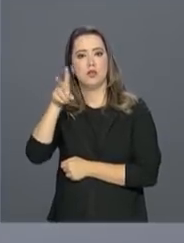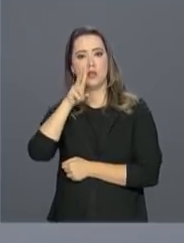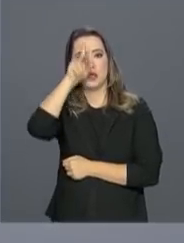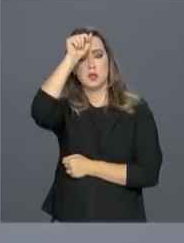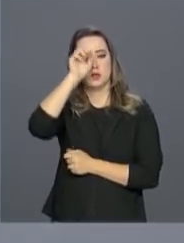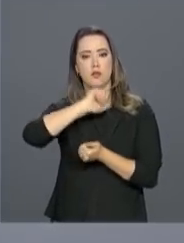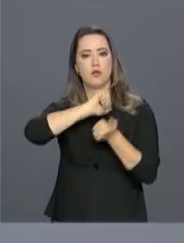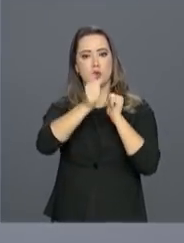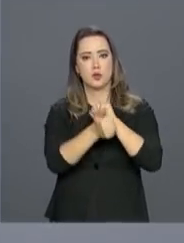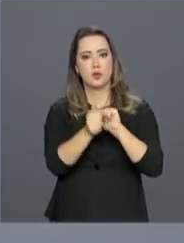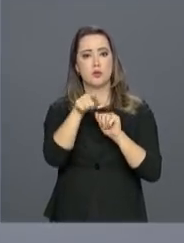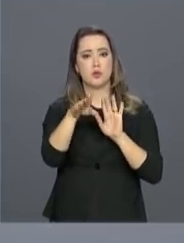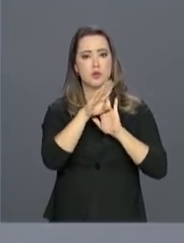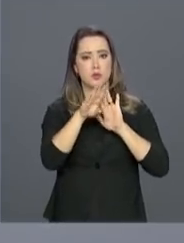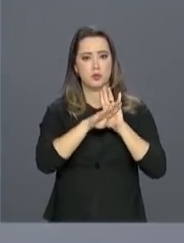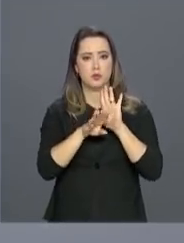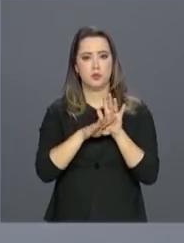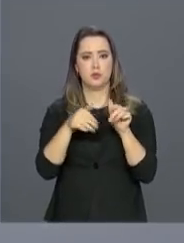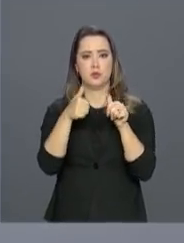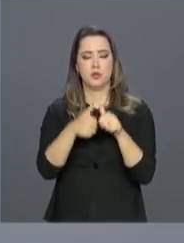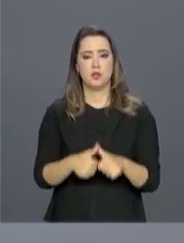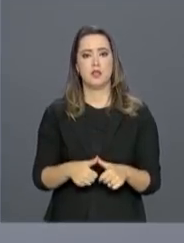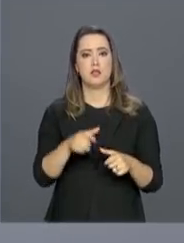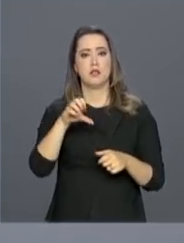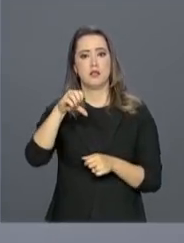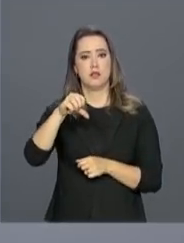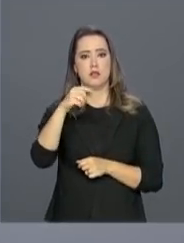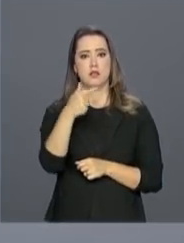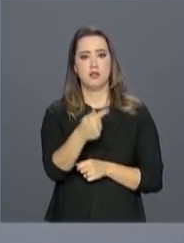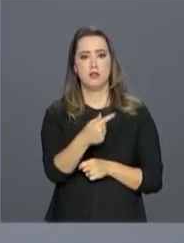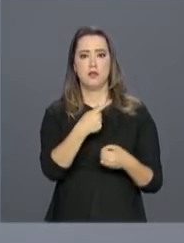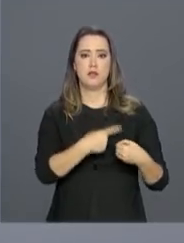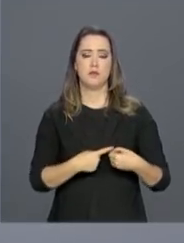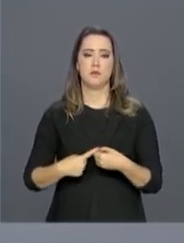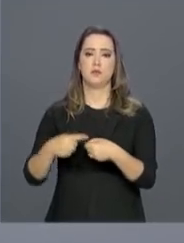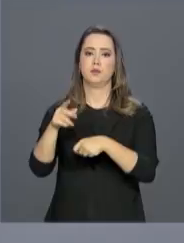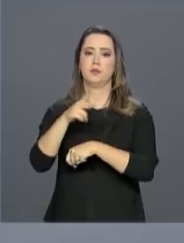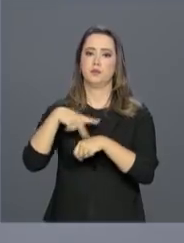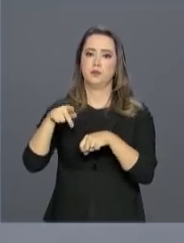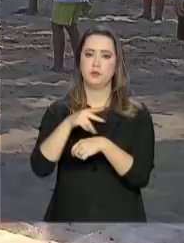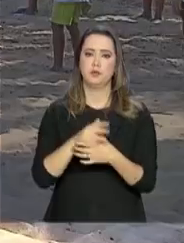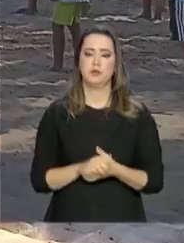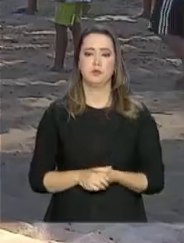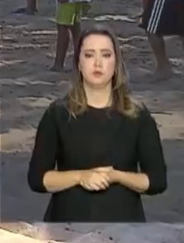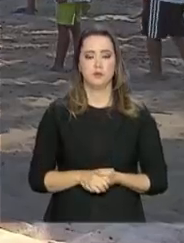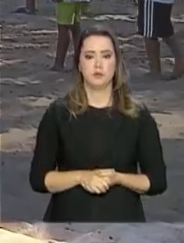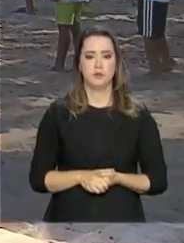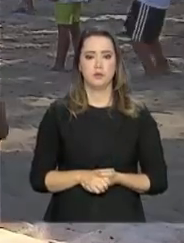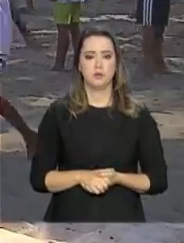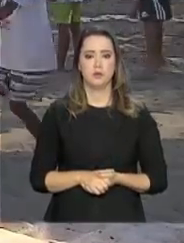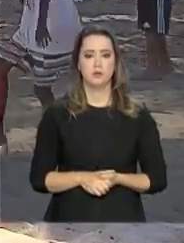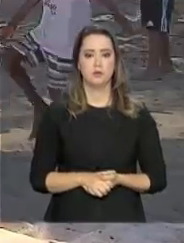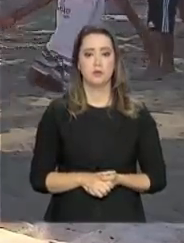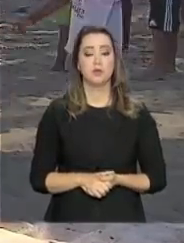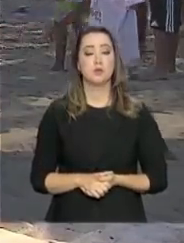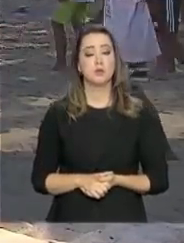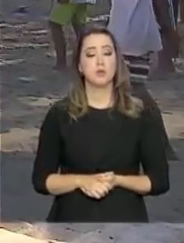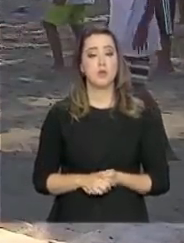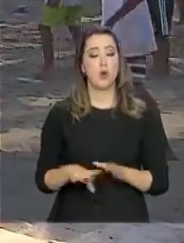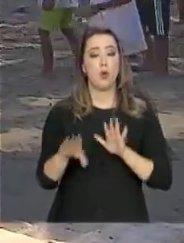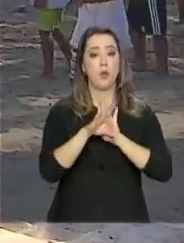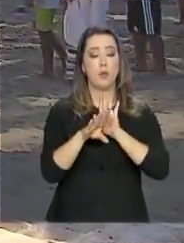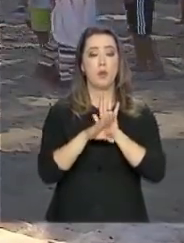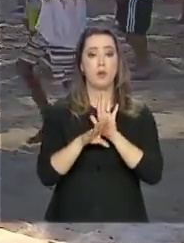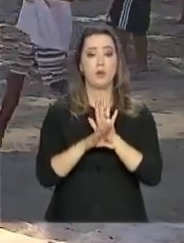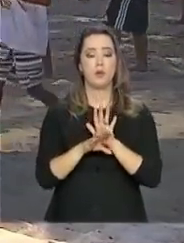forças no esporte o programa que está presente em 97 municípios do país o programa tem